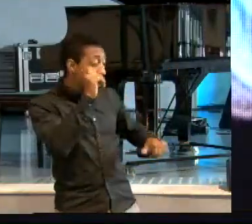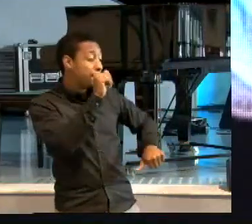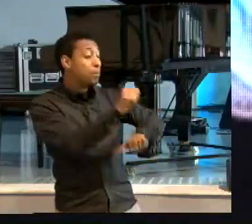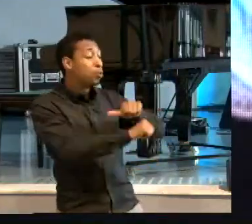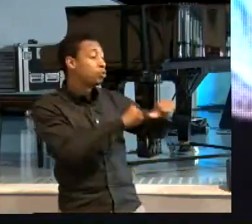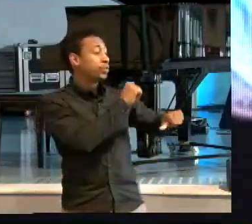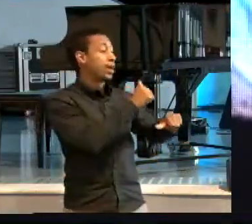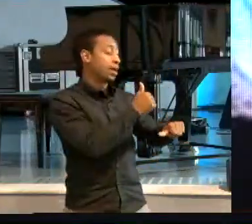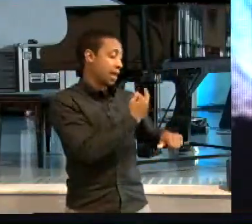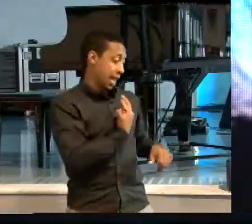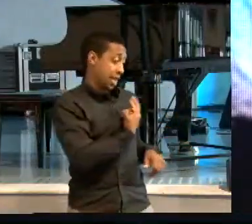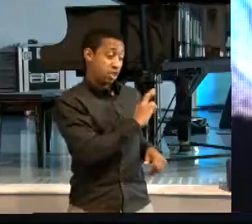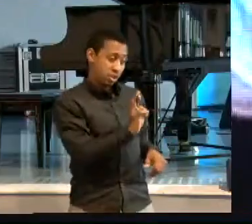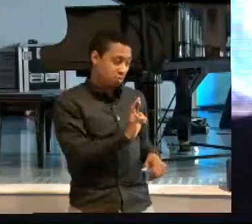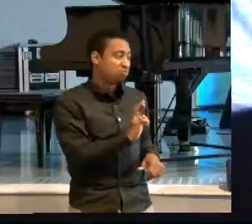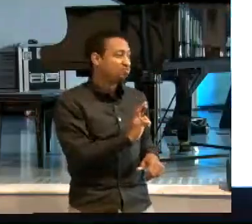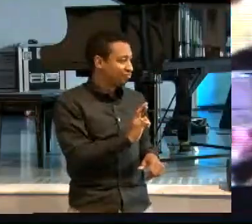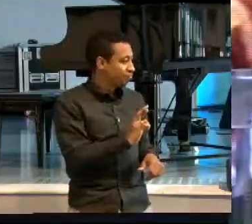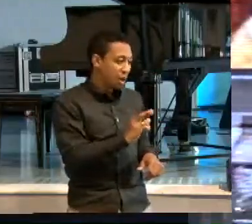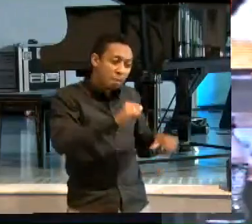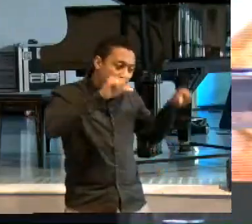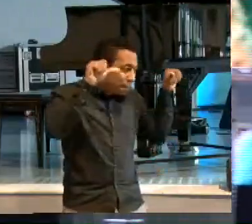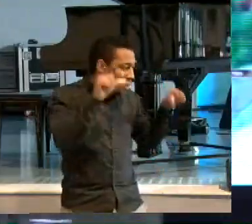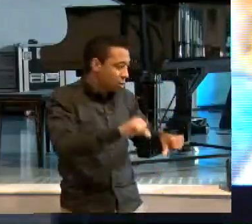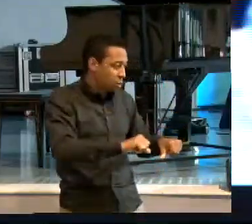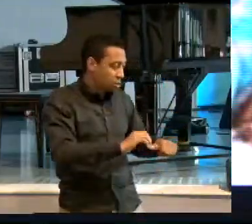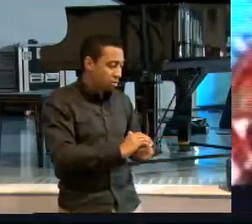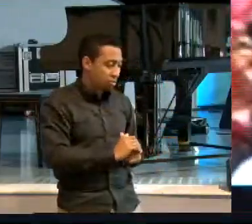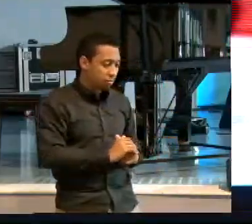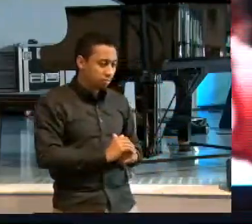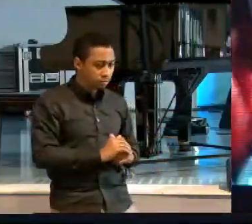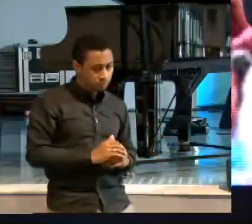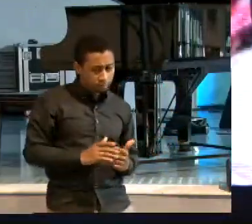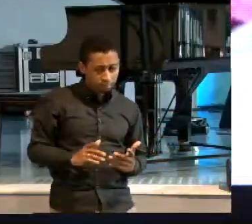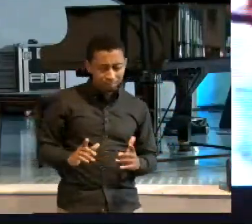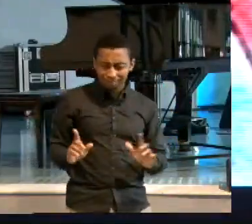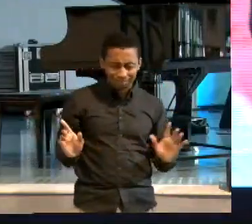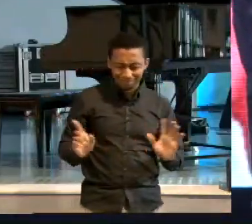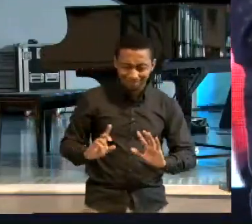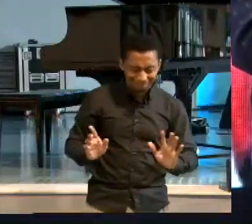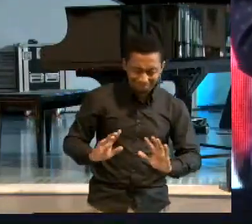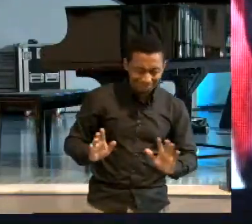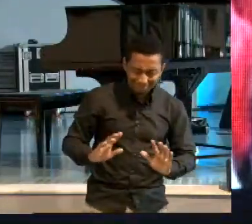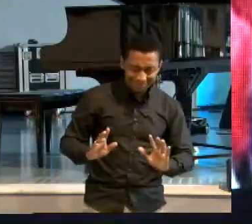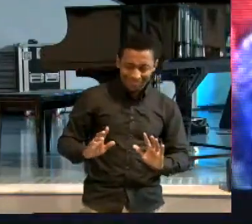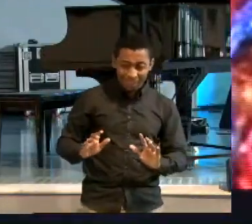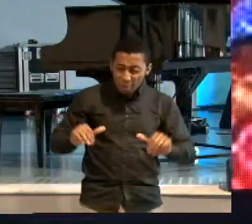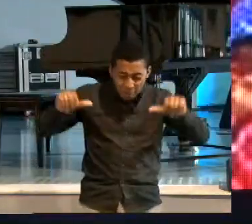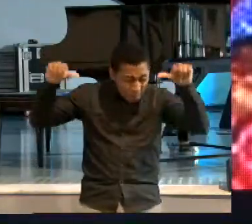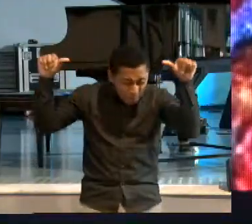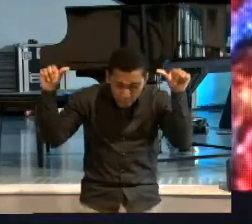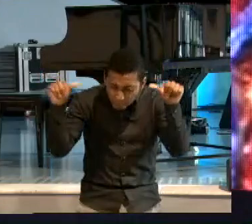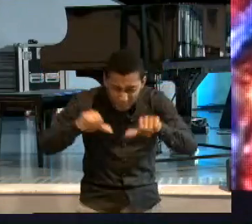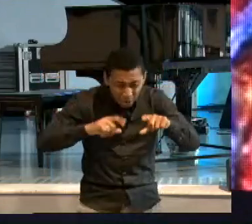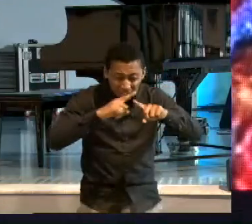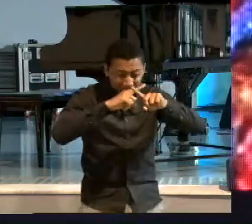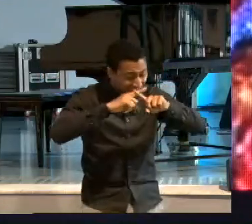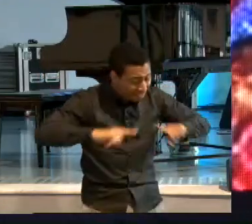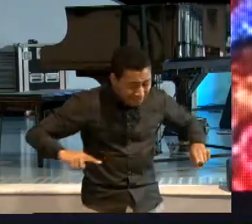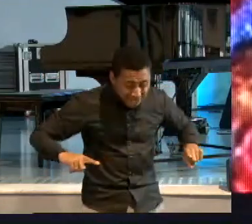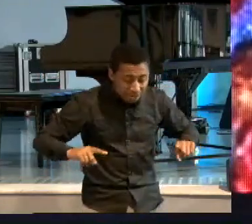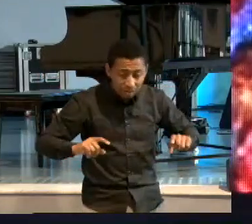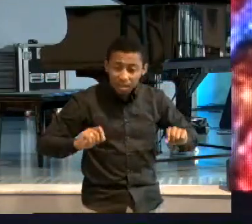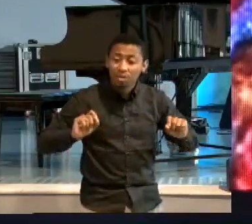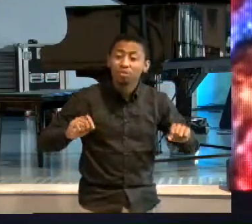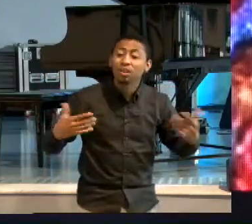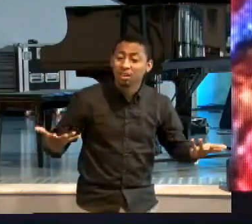Naya, esse missionário amigo nosso, ele responde do outro lado e diz: não, Luciano, esse não é o nosso maior desafio. Eu falei: como não? Eu não consigo pensar em nada pior,